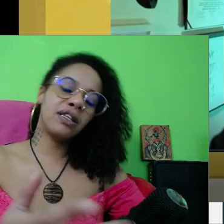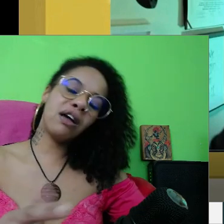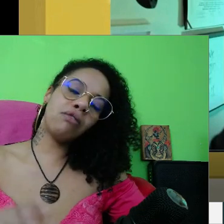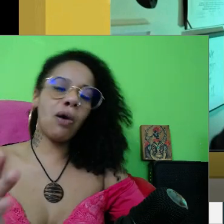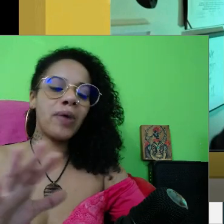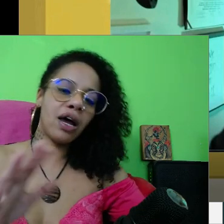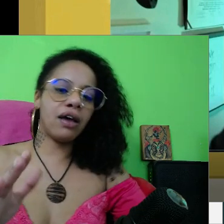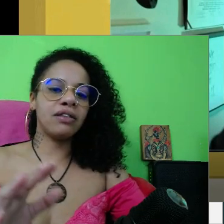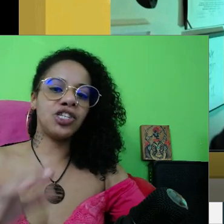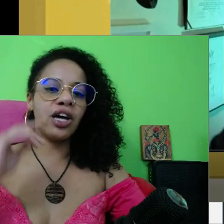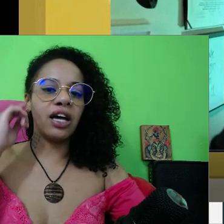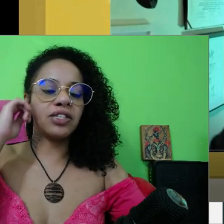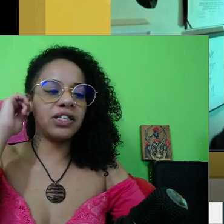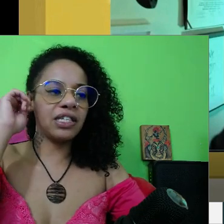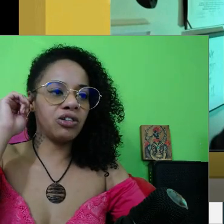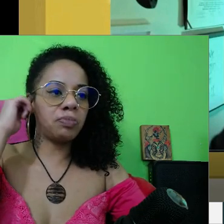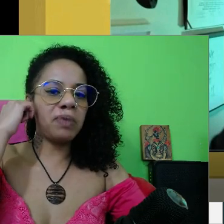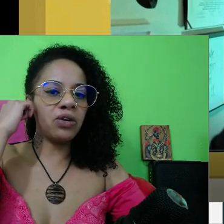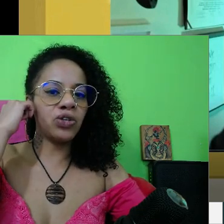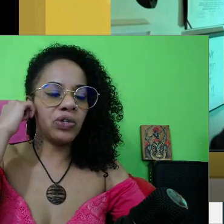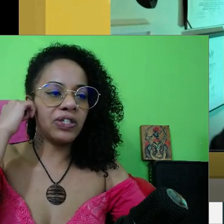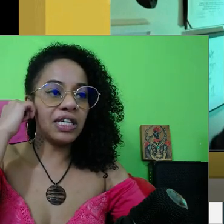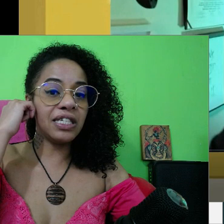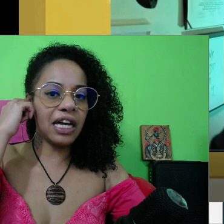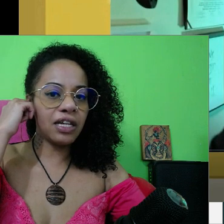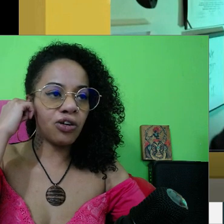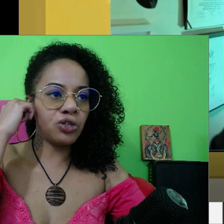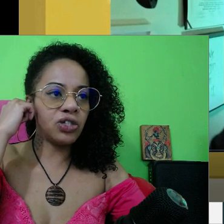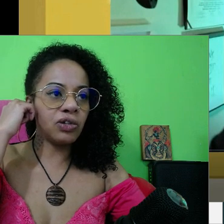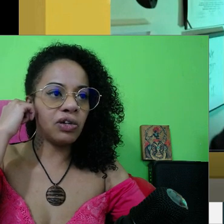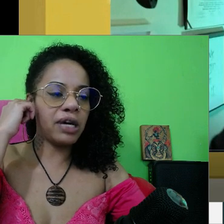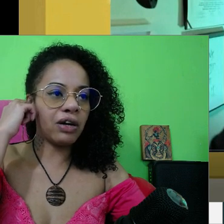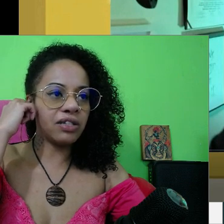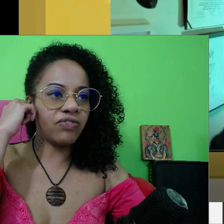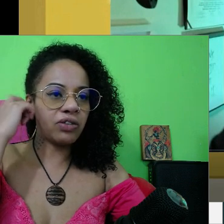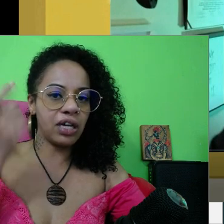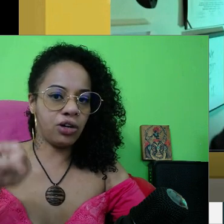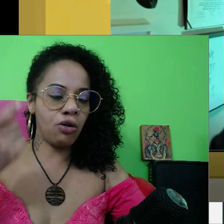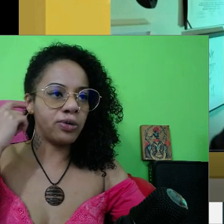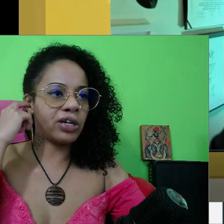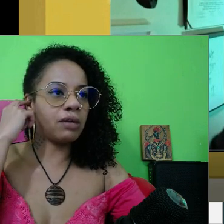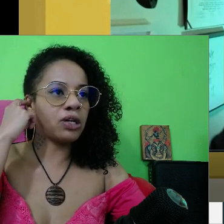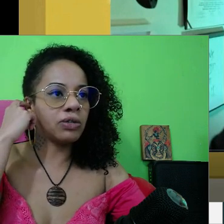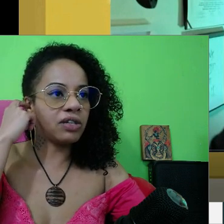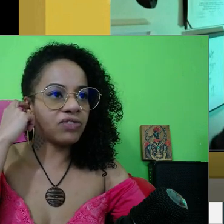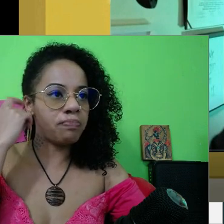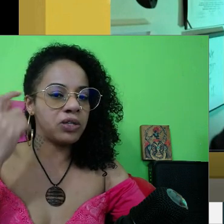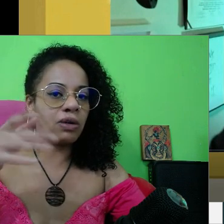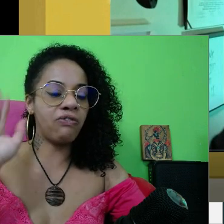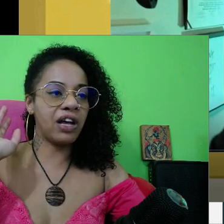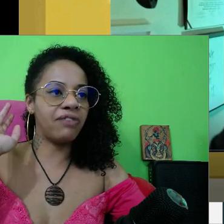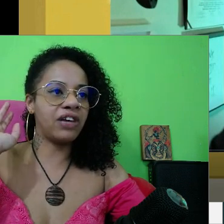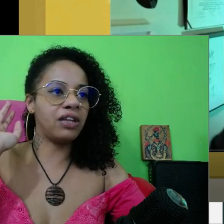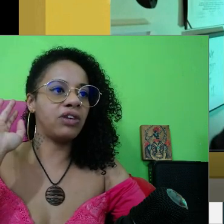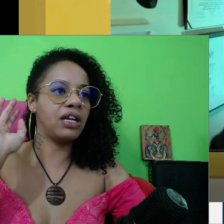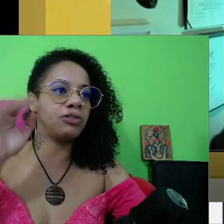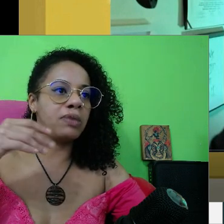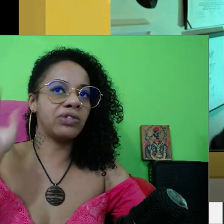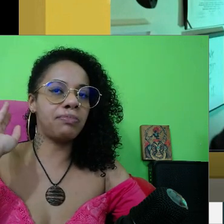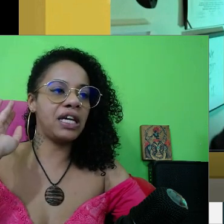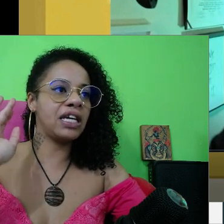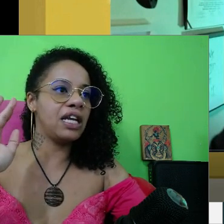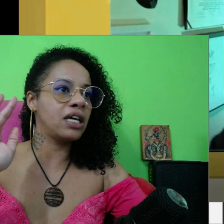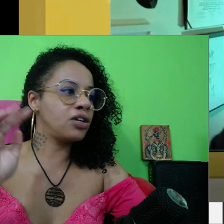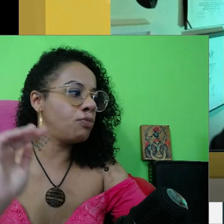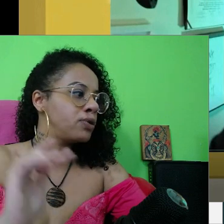então só para deixar as coisinhas pingos nos is né como diz o liberal os efeitos que criou o programa inclusive né o pessoal fala fala do